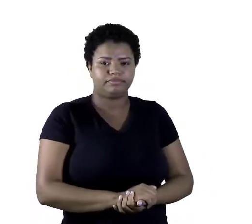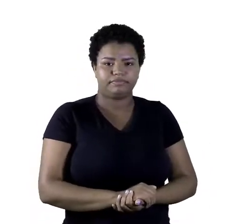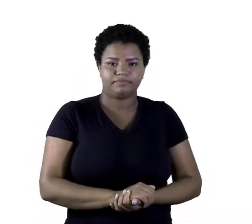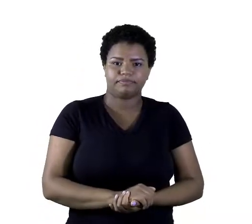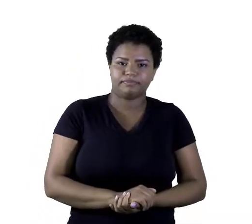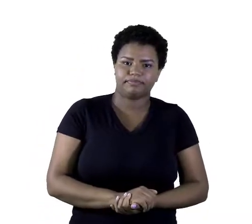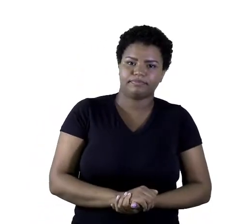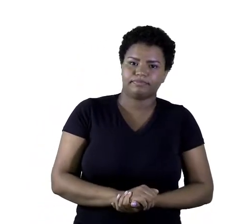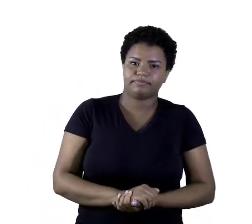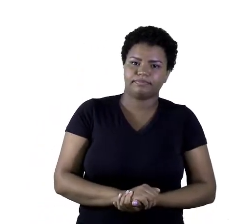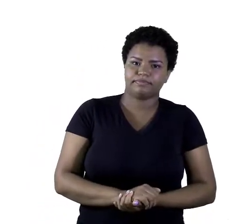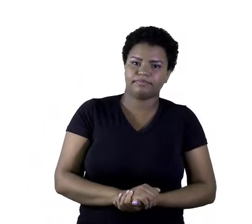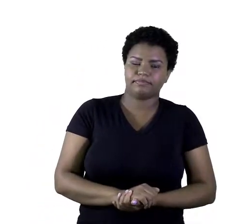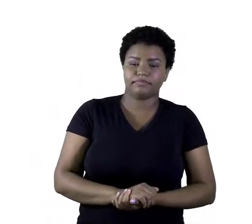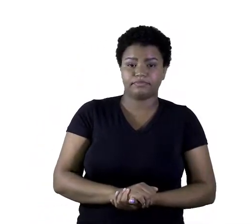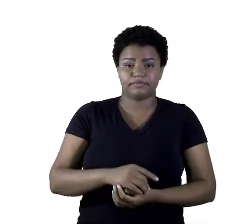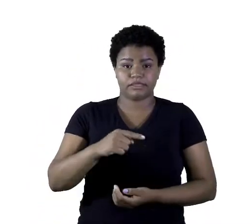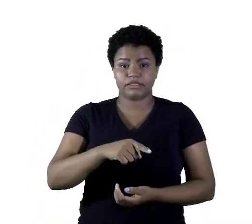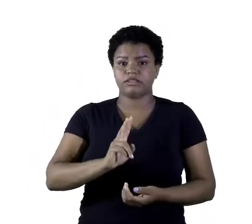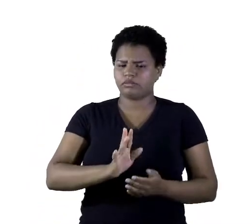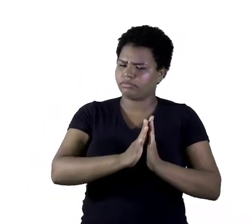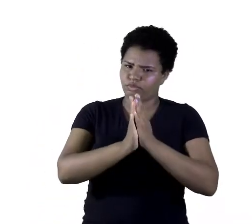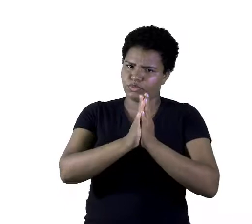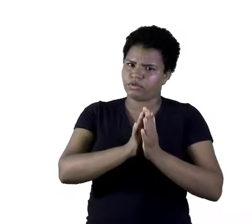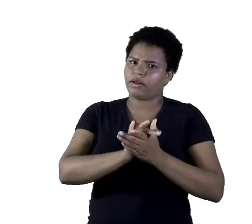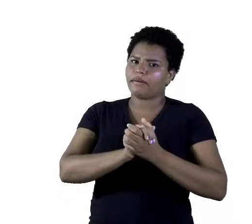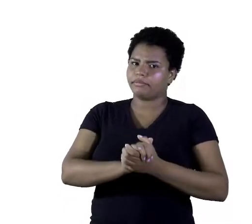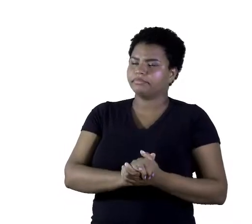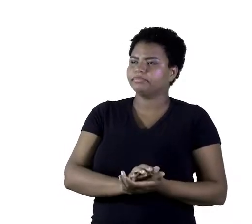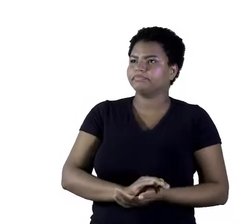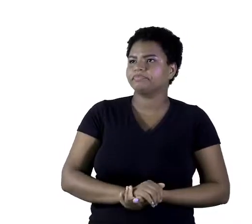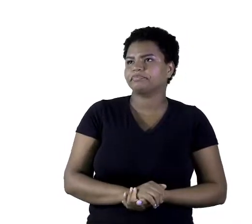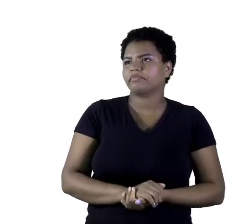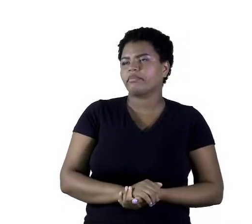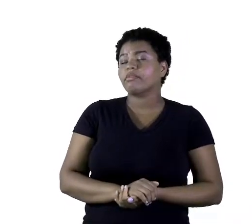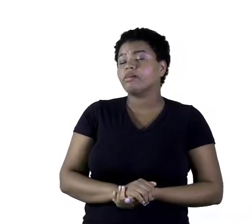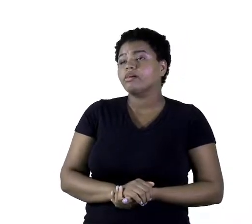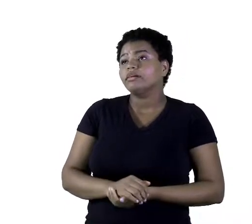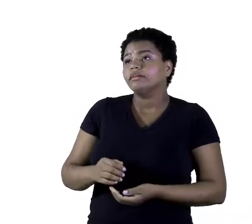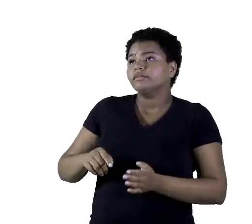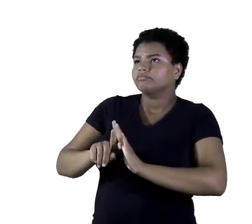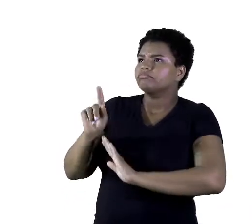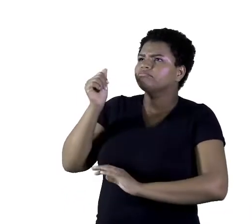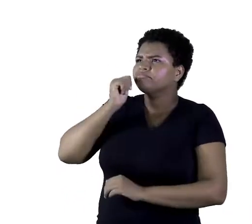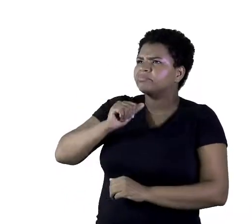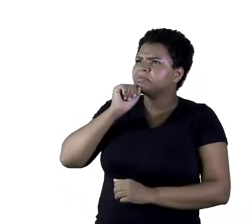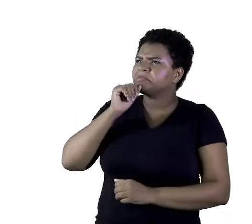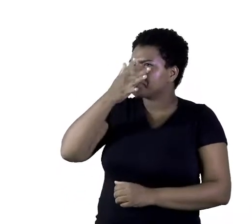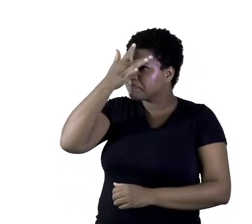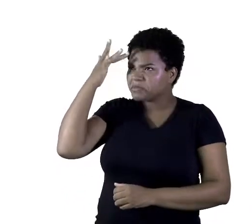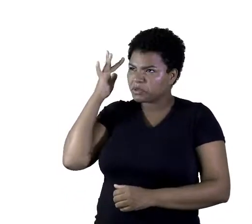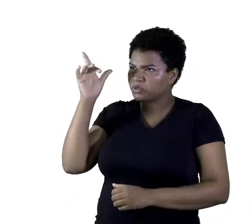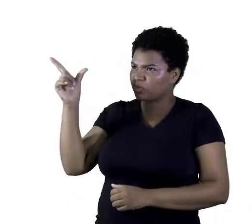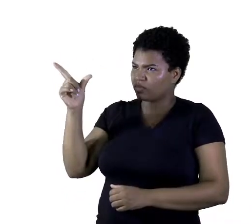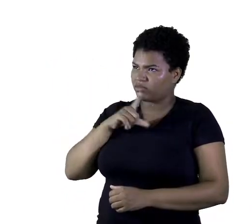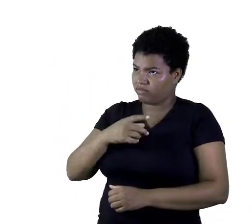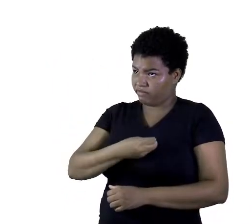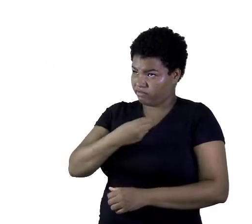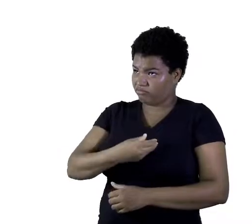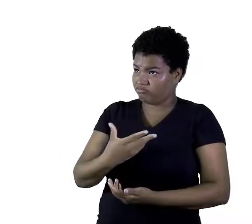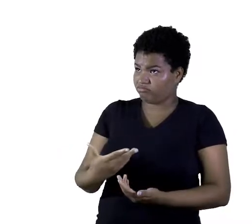E aí Pluft, sempre com a boneca de pano, né? Ele pergunta: mamãe, gente existe? Aí